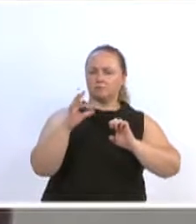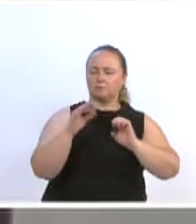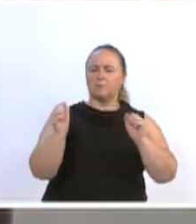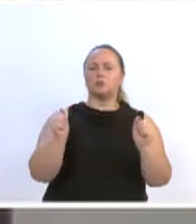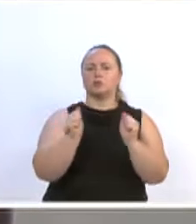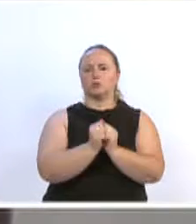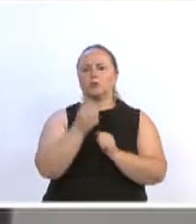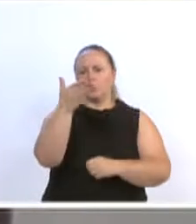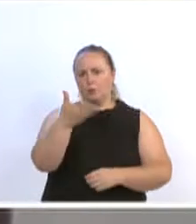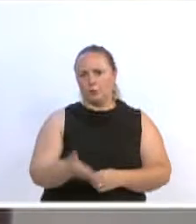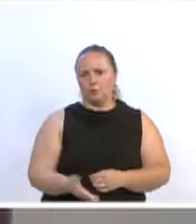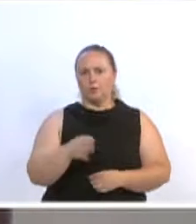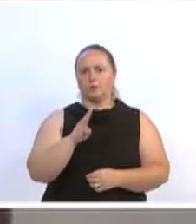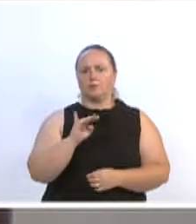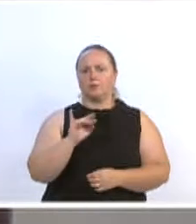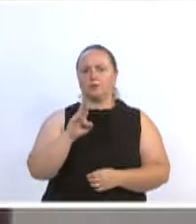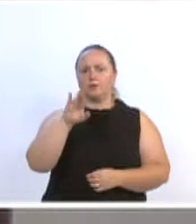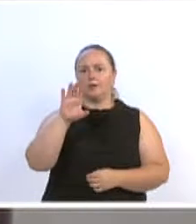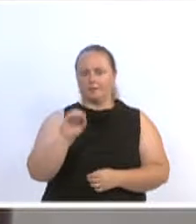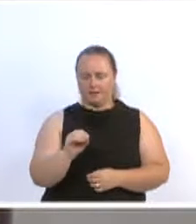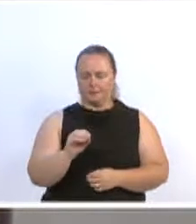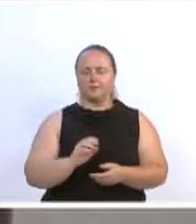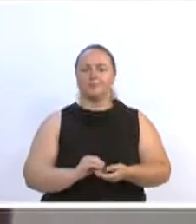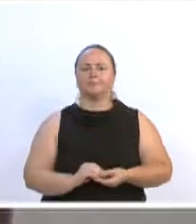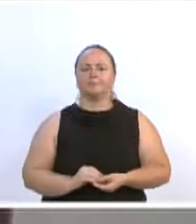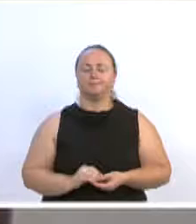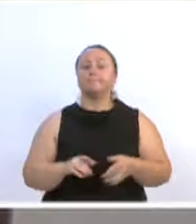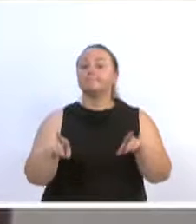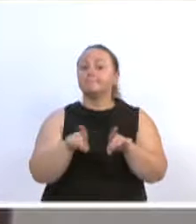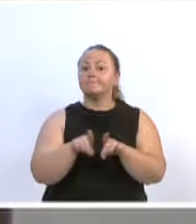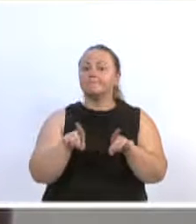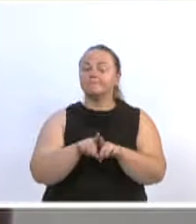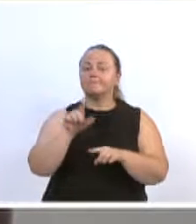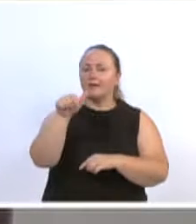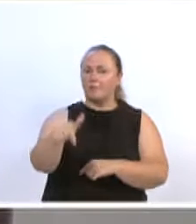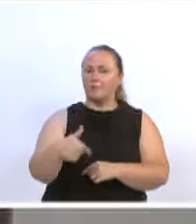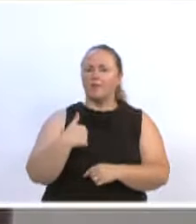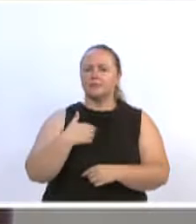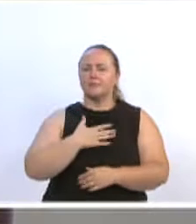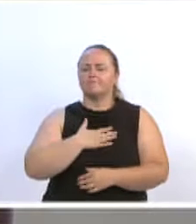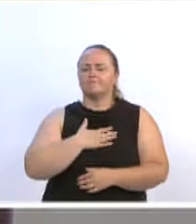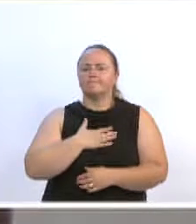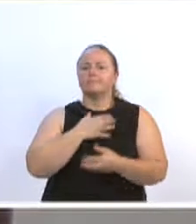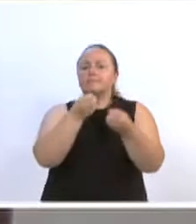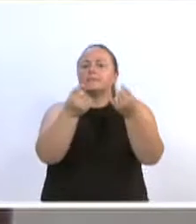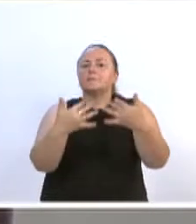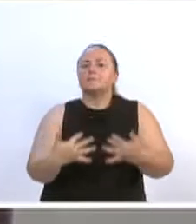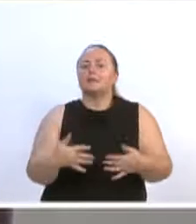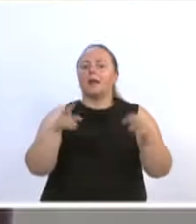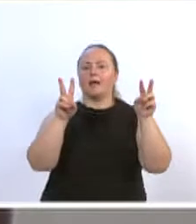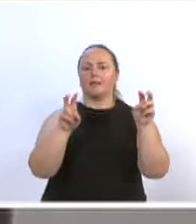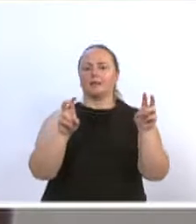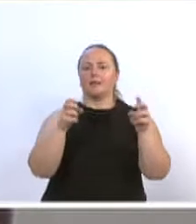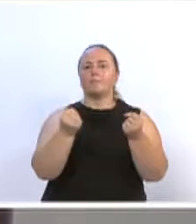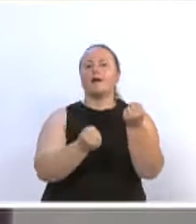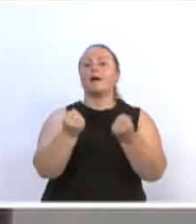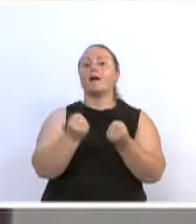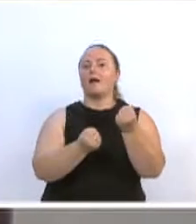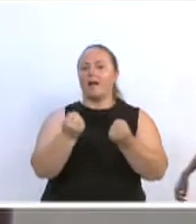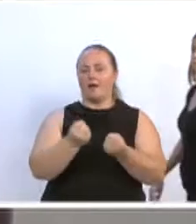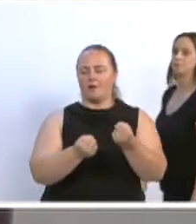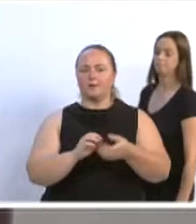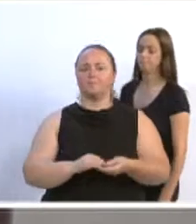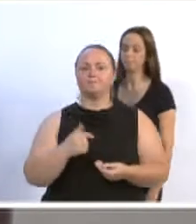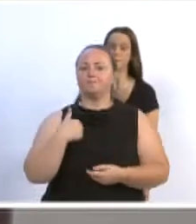nosso amigo biro roncalli para quem conhece muito bem e depois gostaria de falar do assunto automobilístico eu fiz uma pesquisa